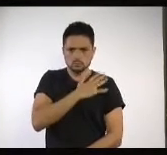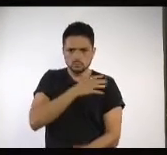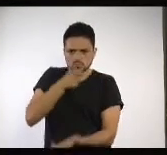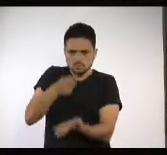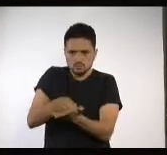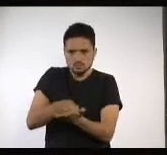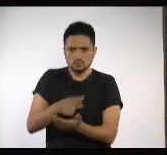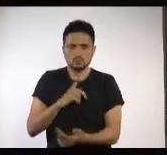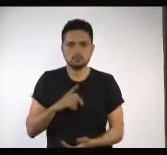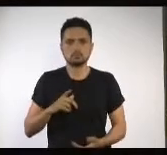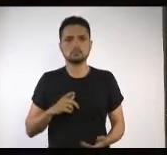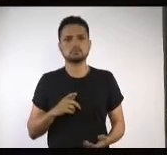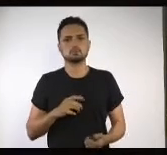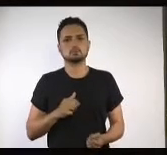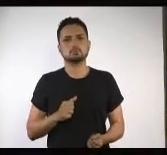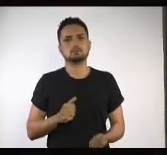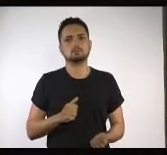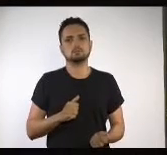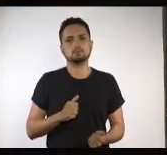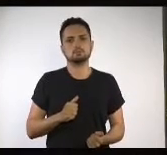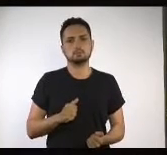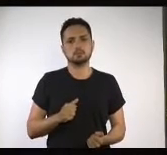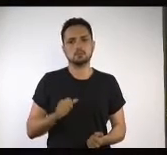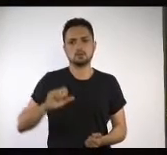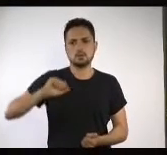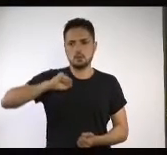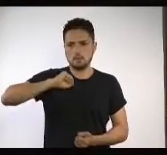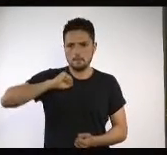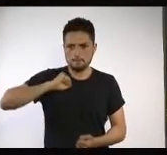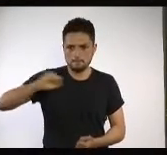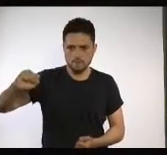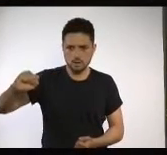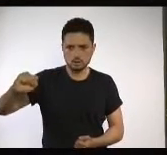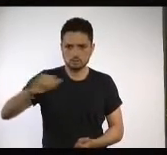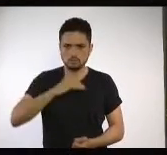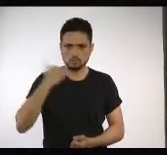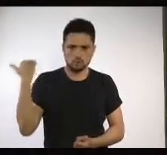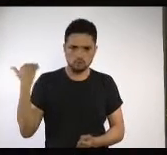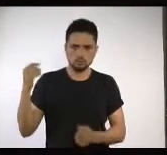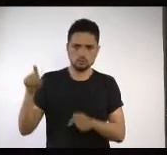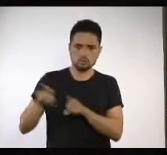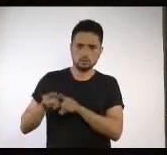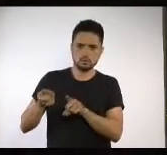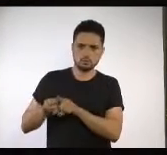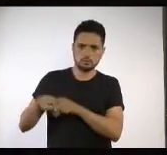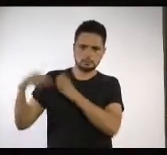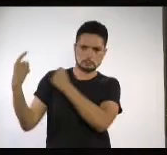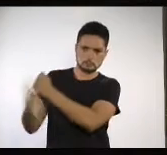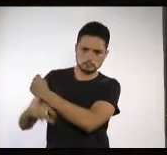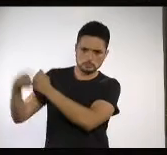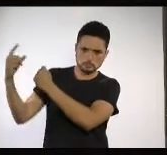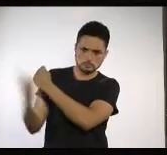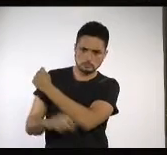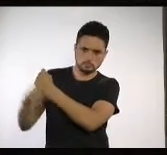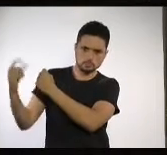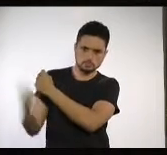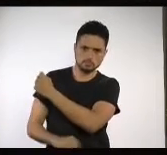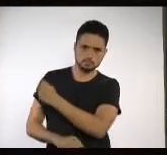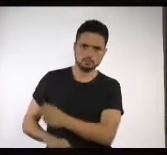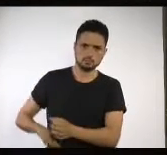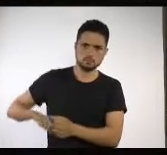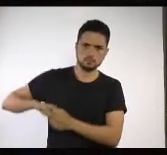Mônica, que matou, que torturou, que perseguiu, que violou a democracia e os direitos, sob vários aspectos,